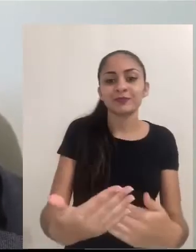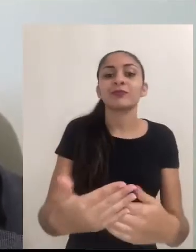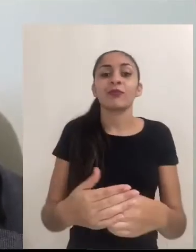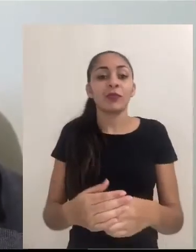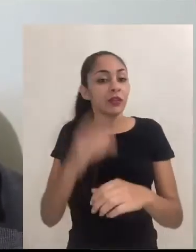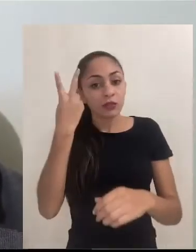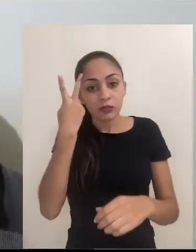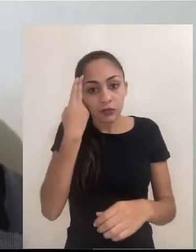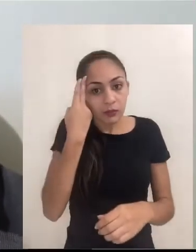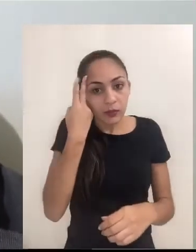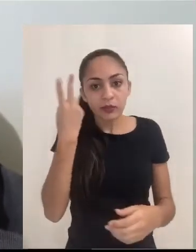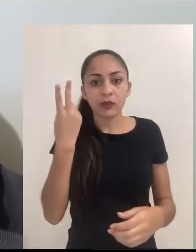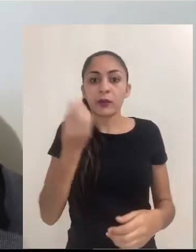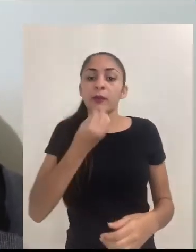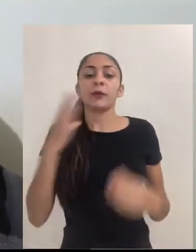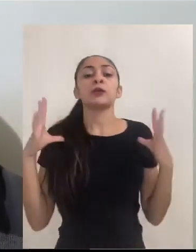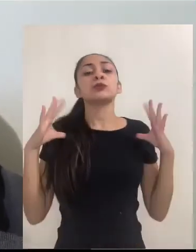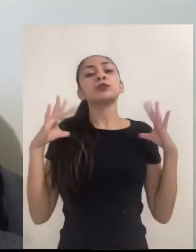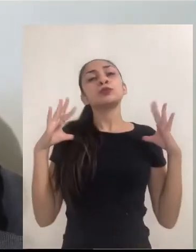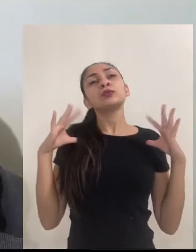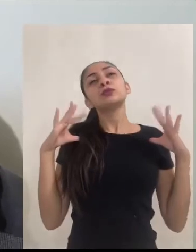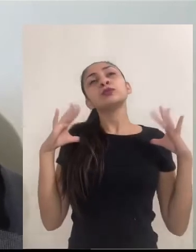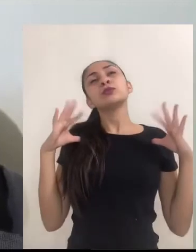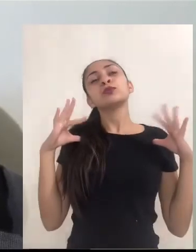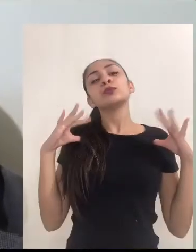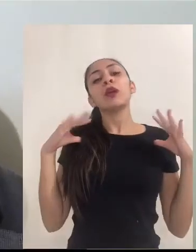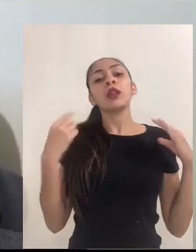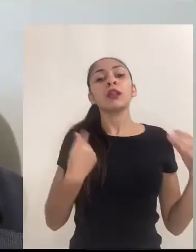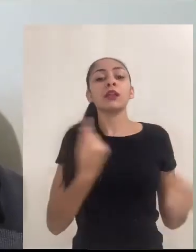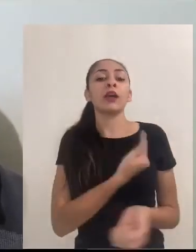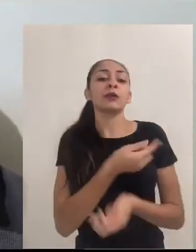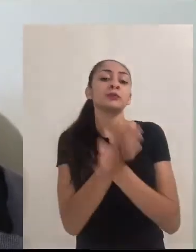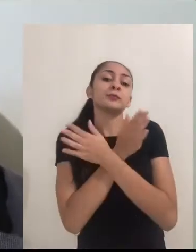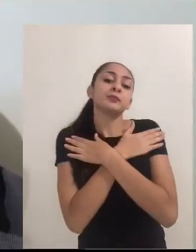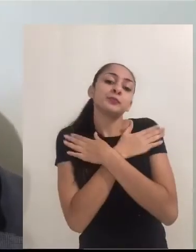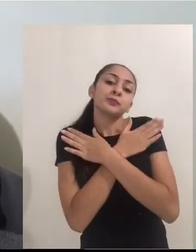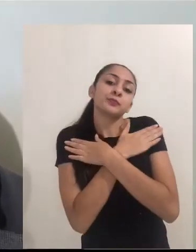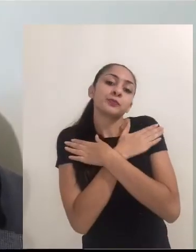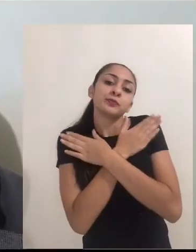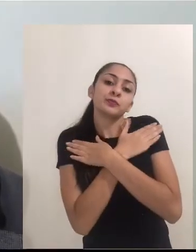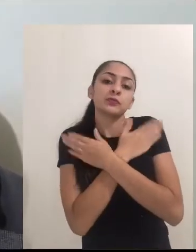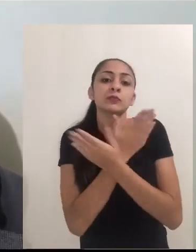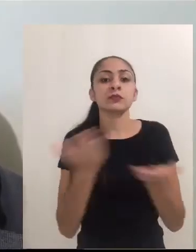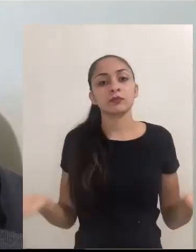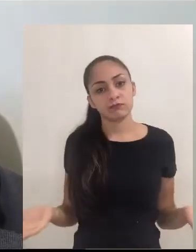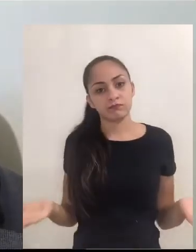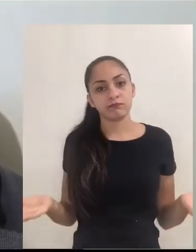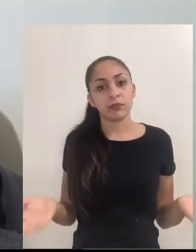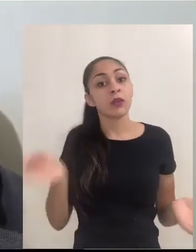vida, o sucesso que o Senhor preparou para nós. Vamos analisar novamente a vida de